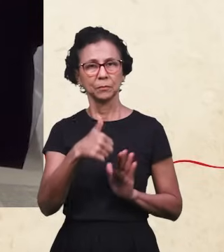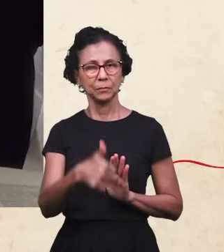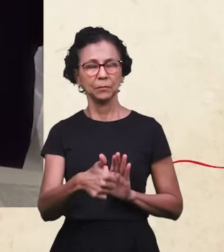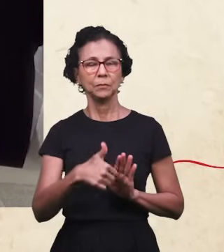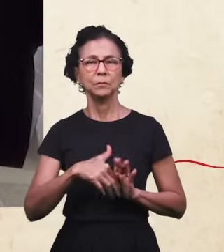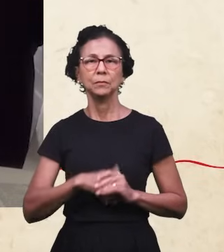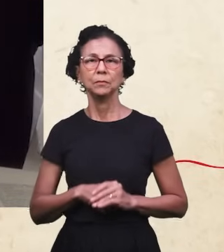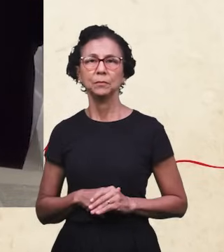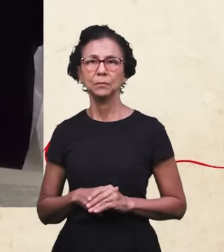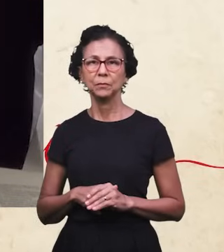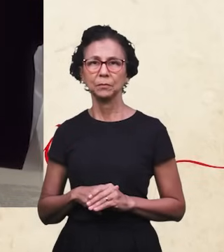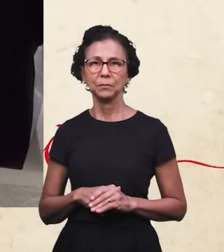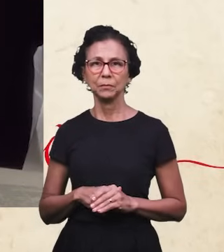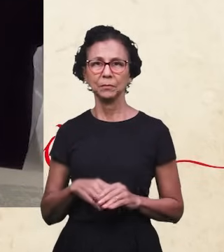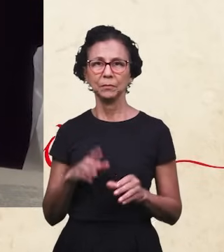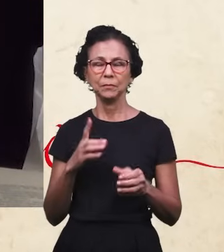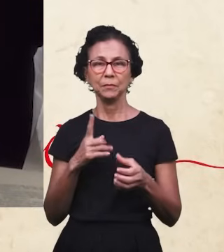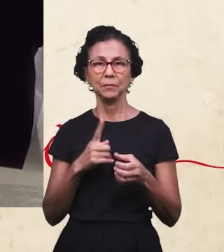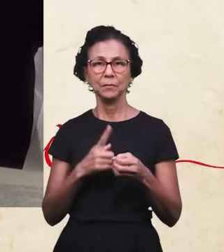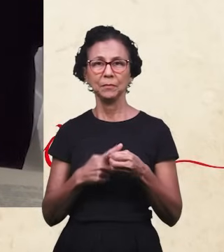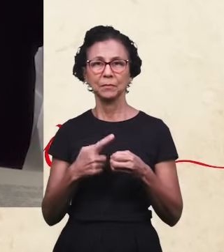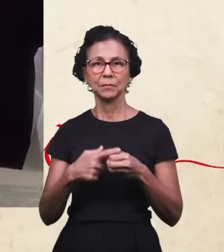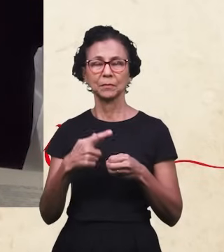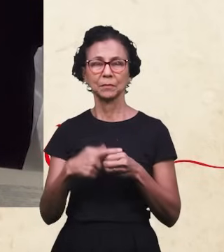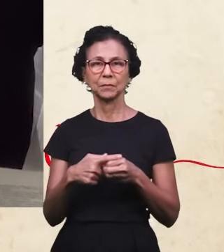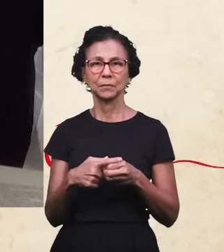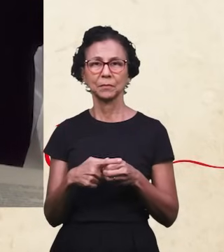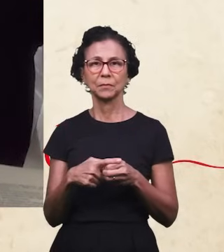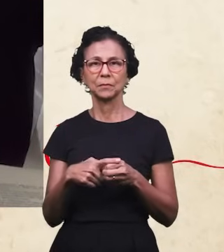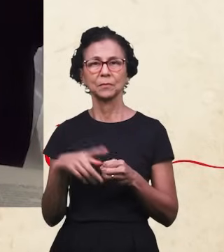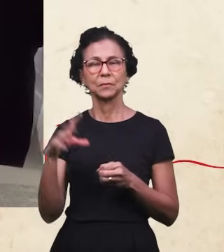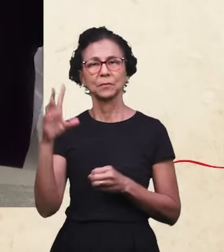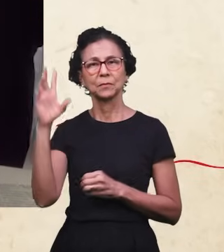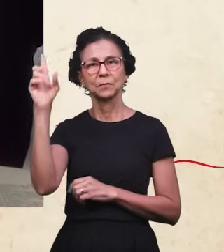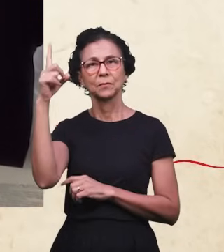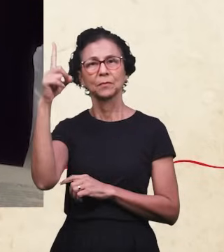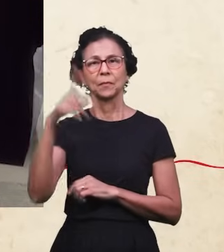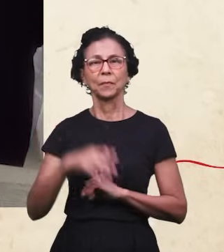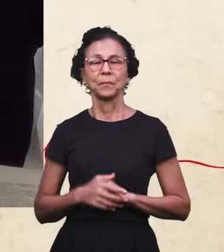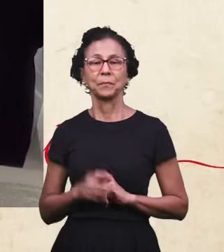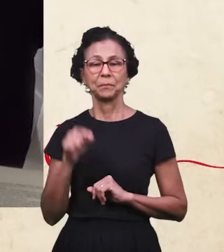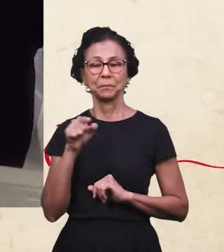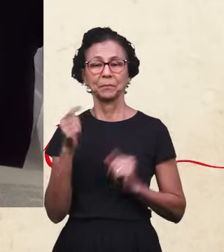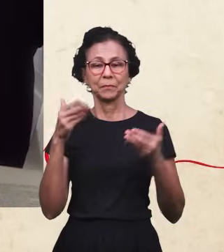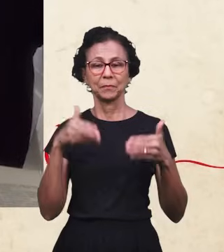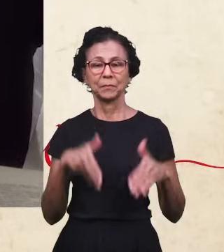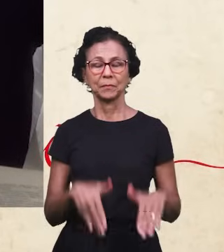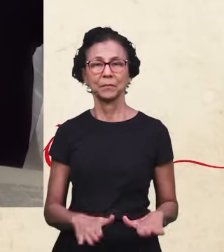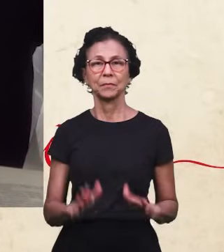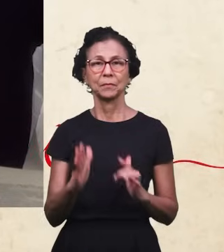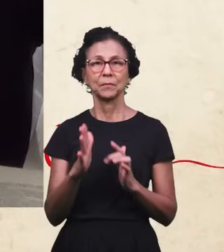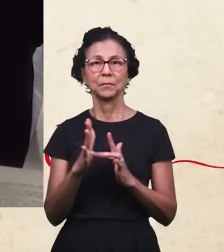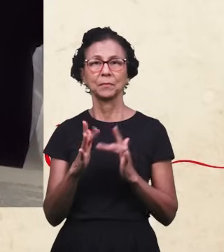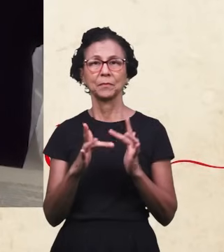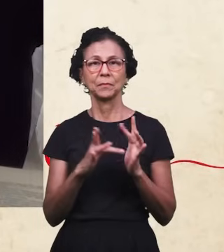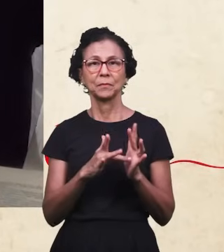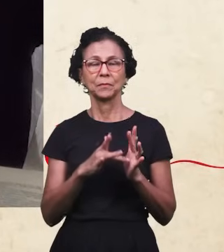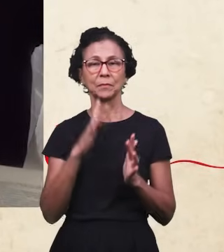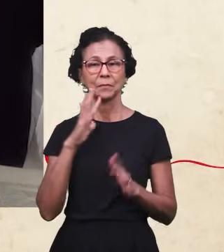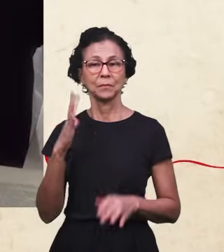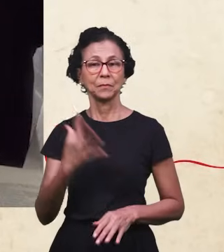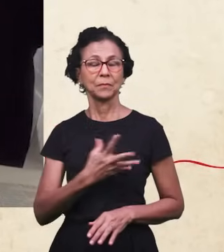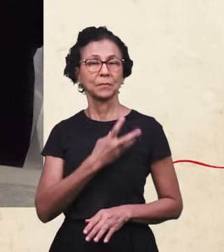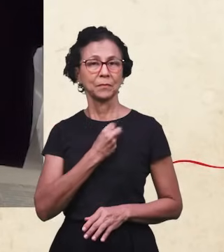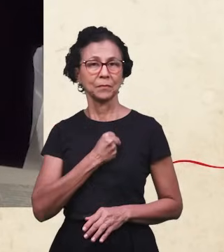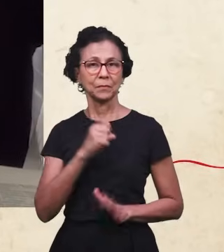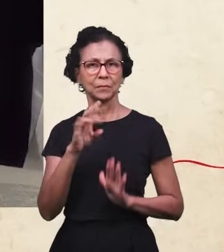O texto não diz exatamente o dia em que Jesus nasceu, mas a data do Natal ela é conhecida mundialmente. Então, como